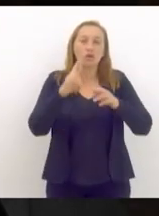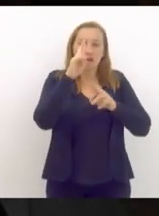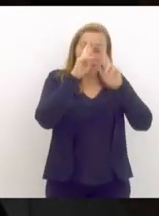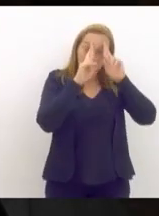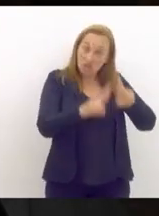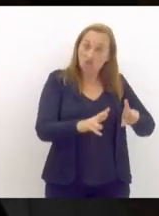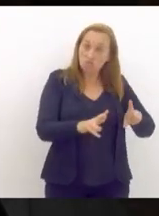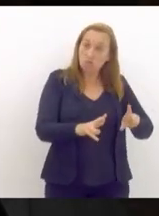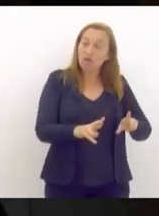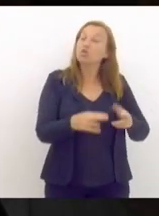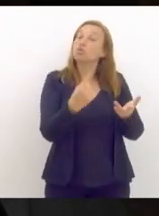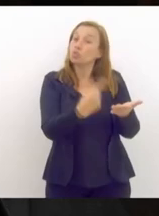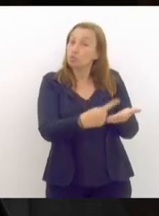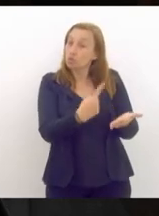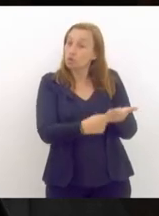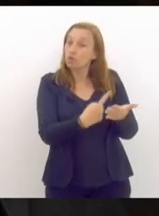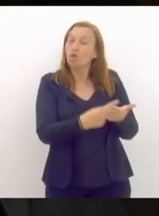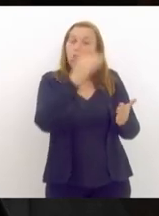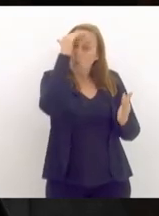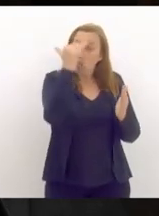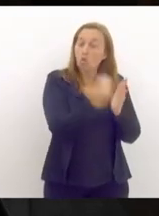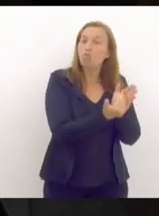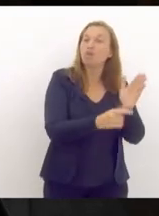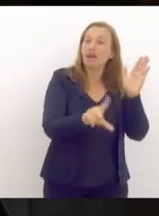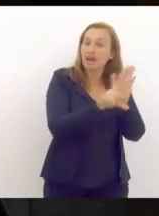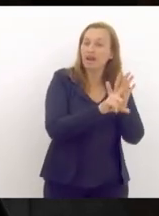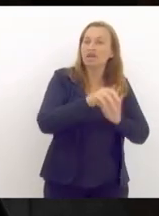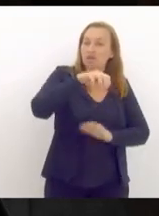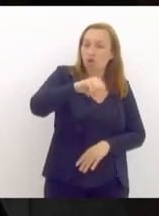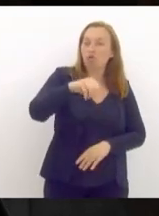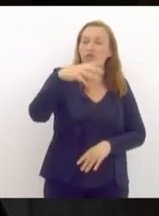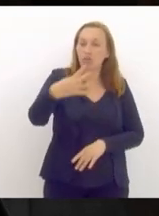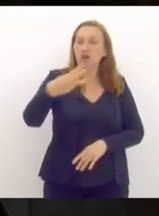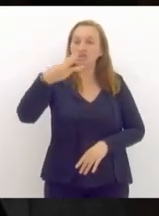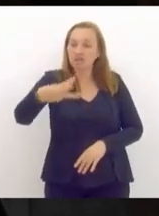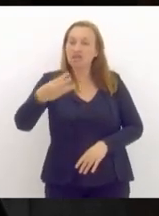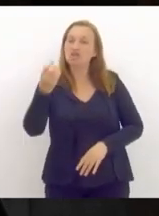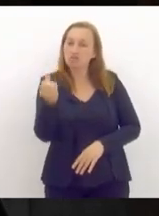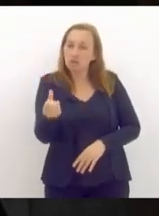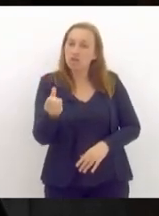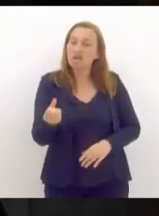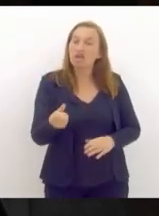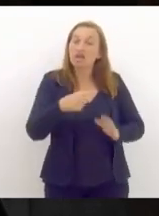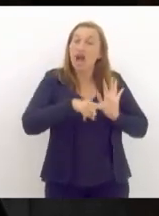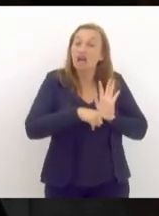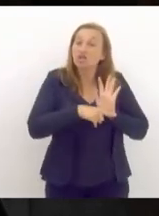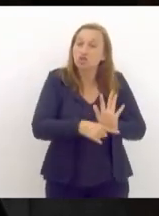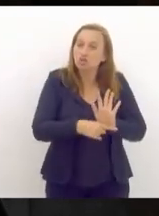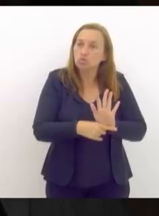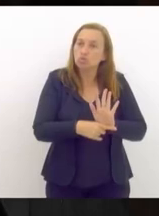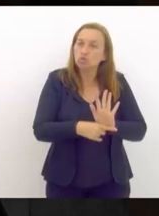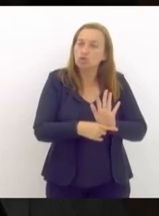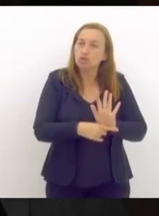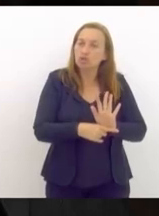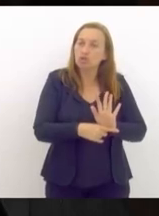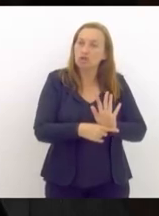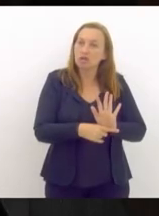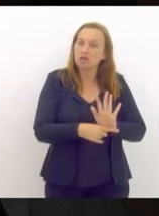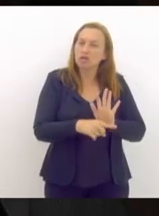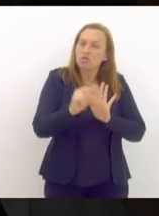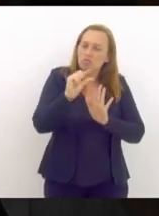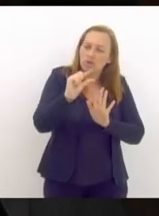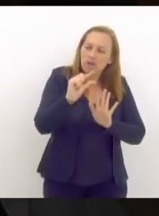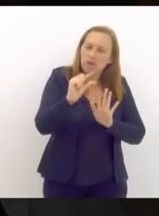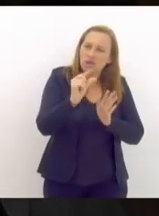combinado, cumpra a lei 9436 e ajude a recompor uma pequena parte